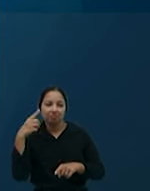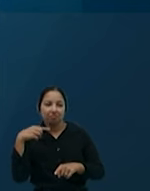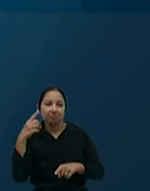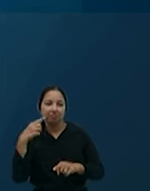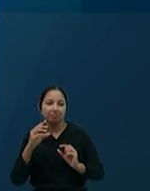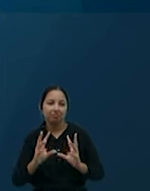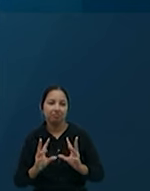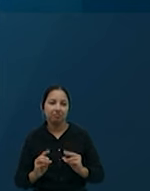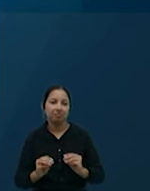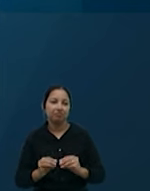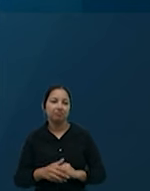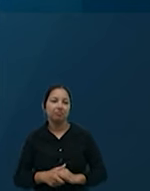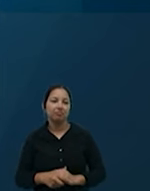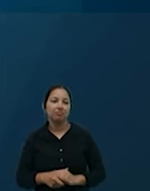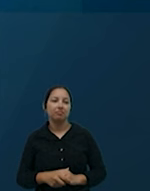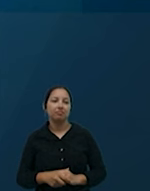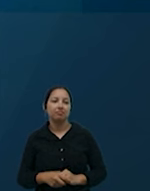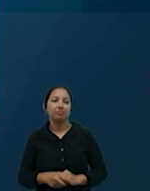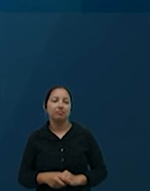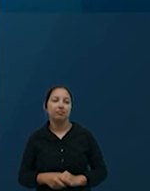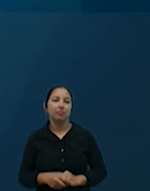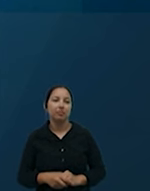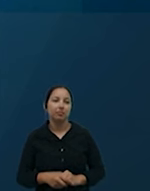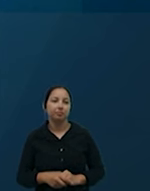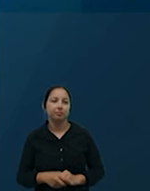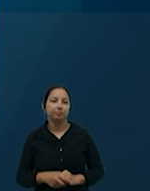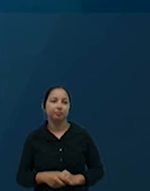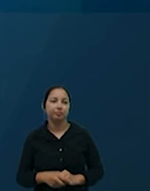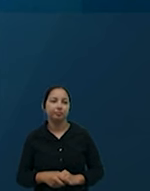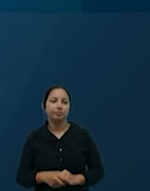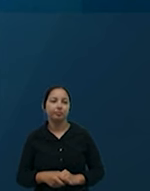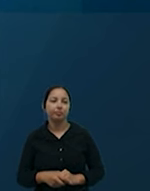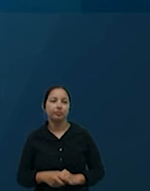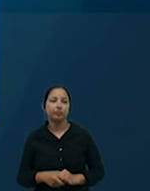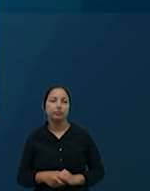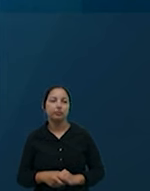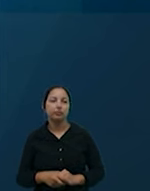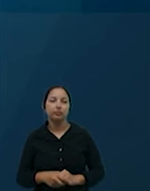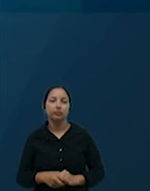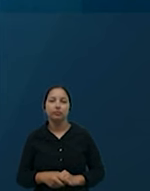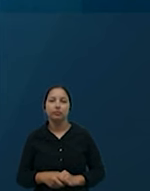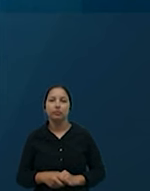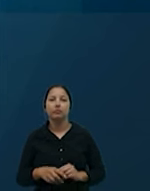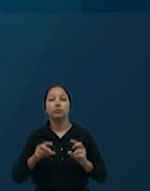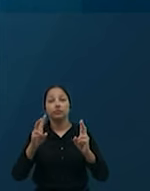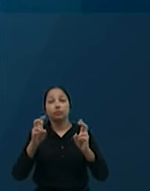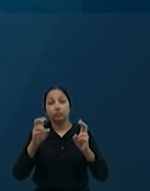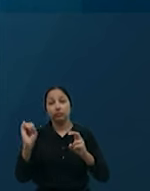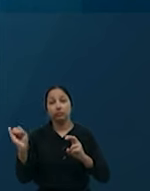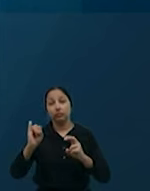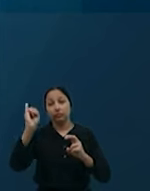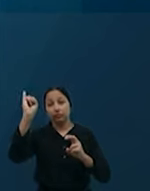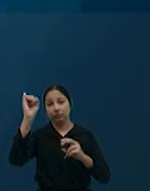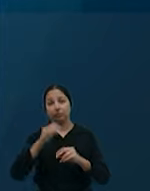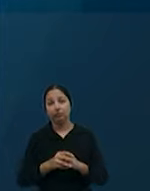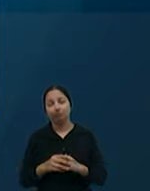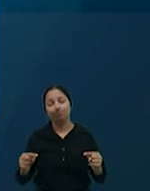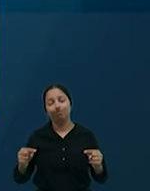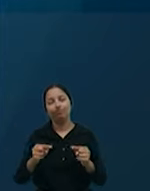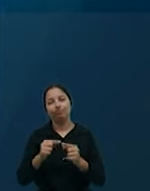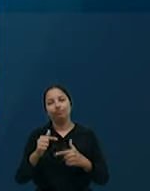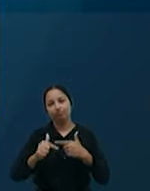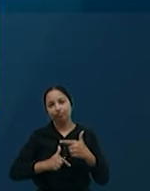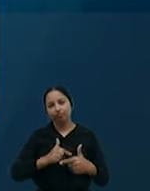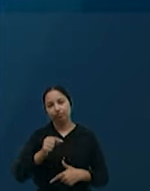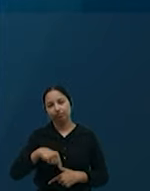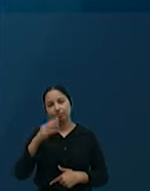brilhantemente. Nós estamos num tema de extrema importância para a classe trabalhadora desse país, e